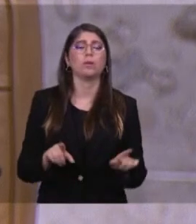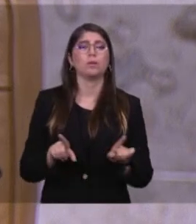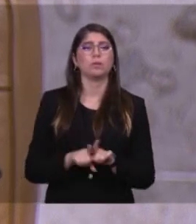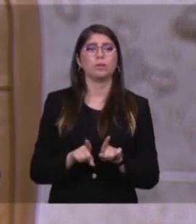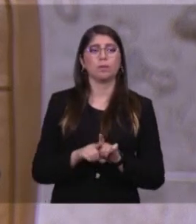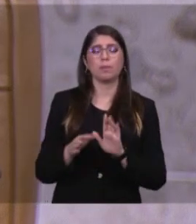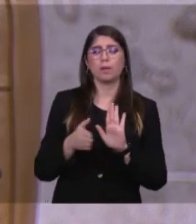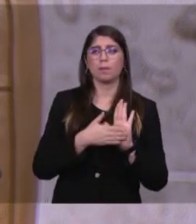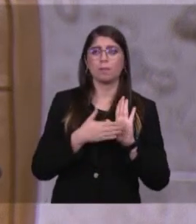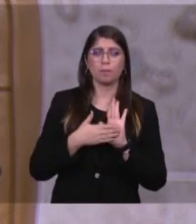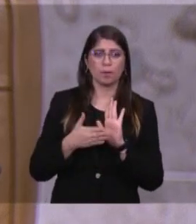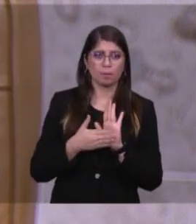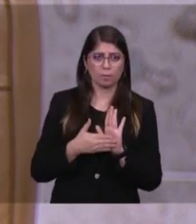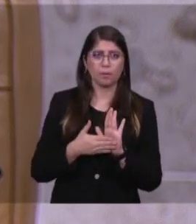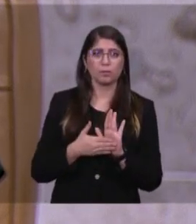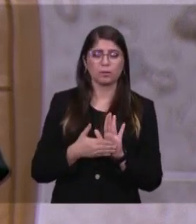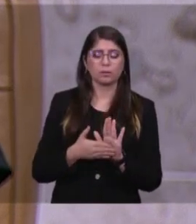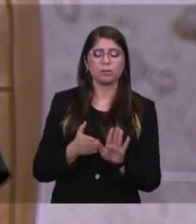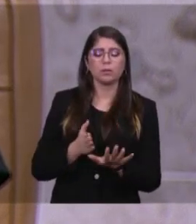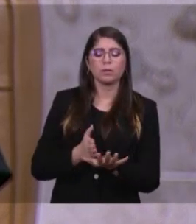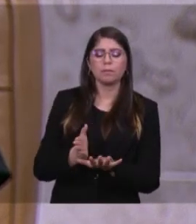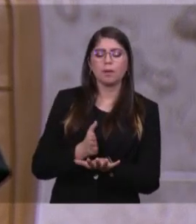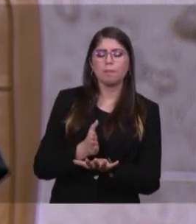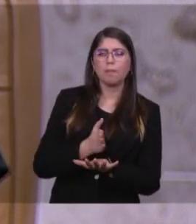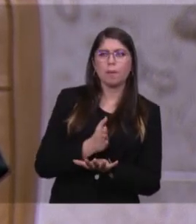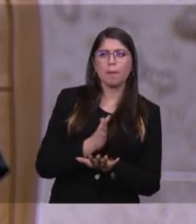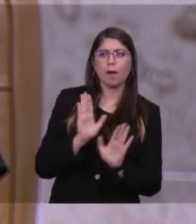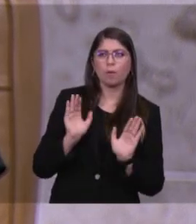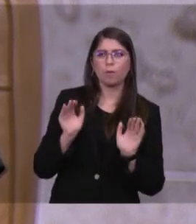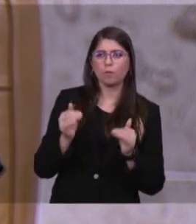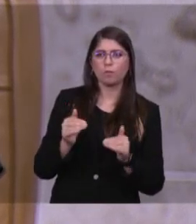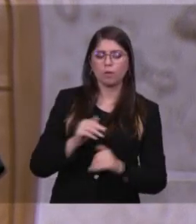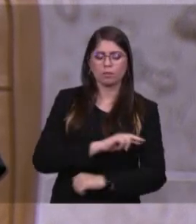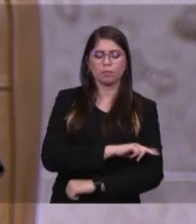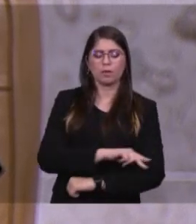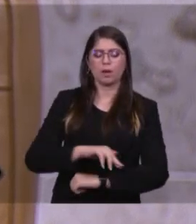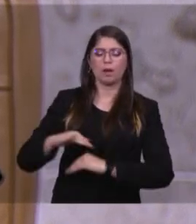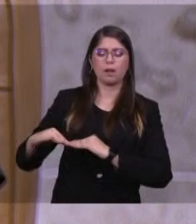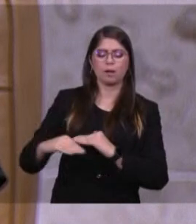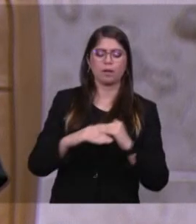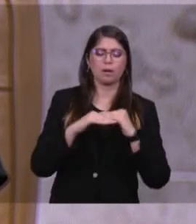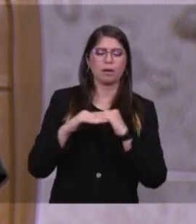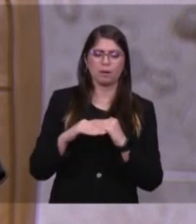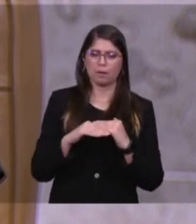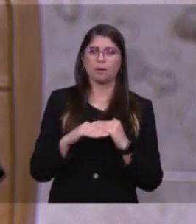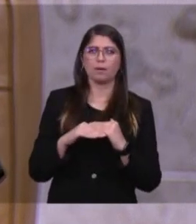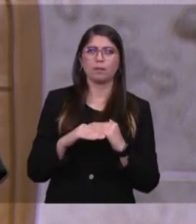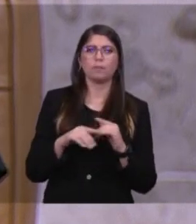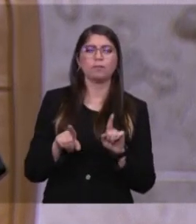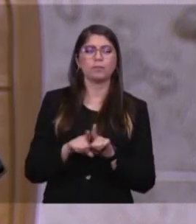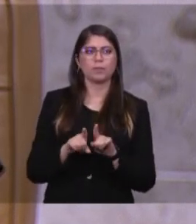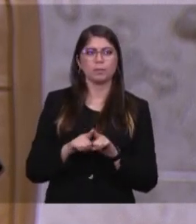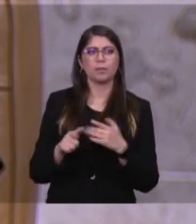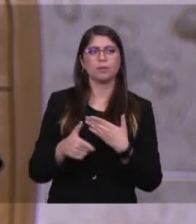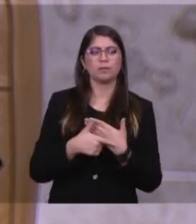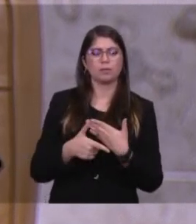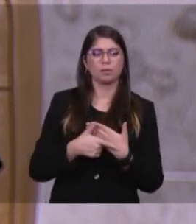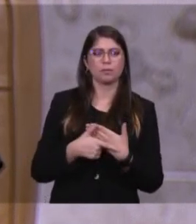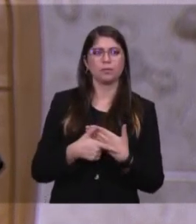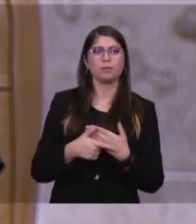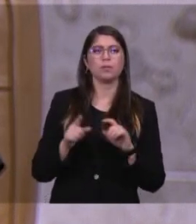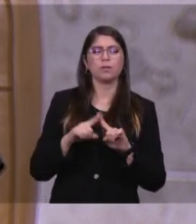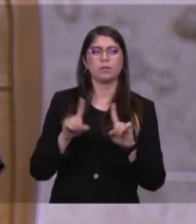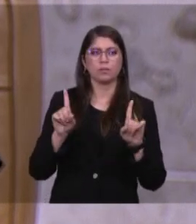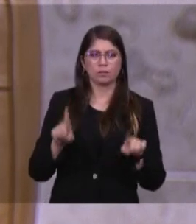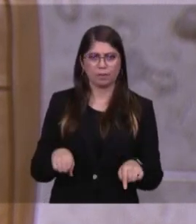foram propostas diretrizes voltadas para a equidade étnico-racial na composição das carreiras de servidores, nos